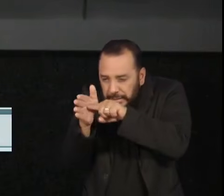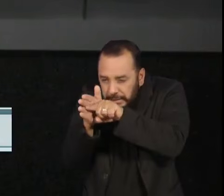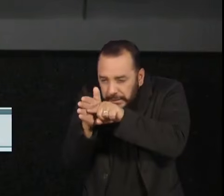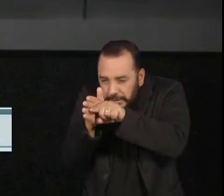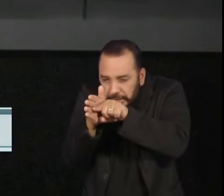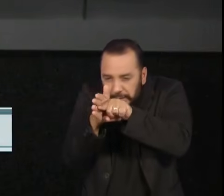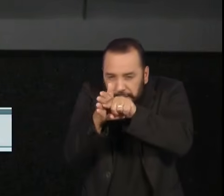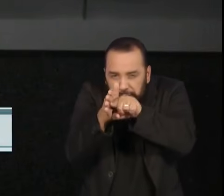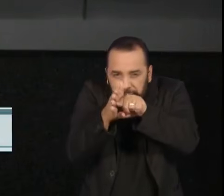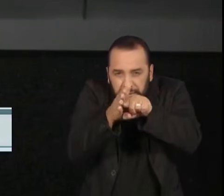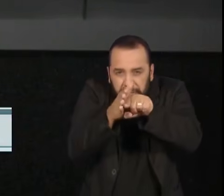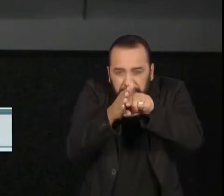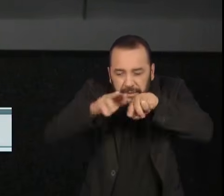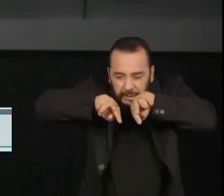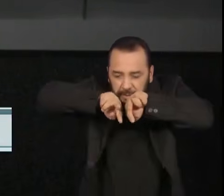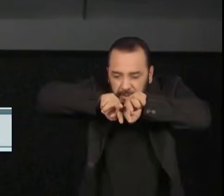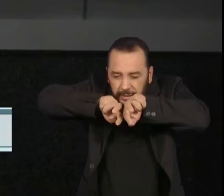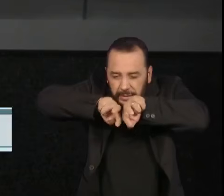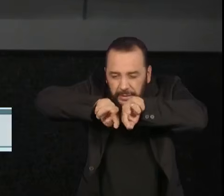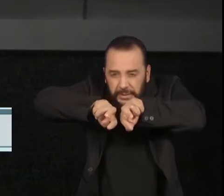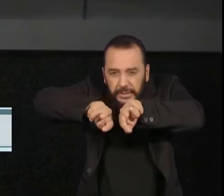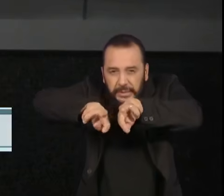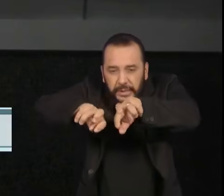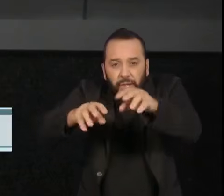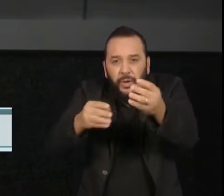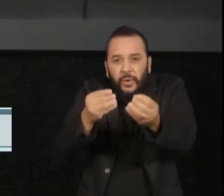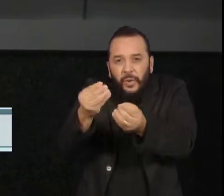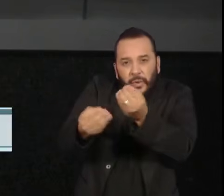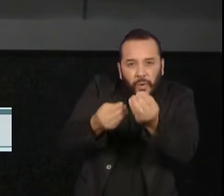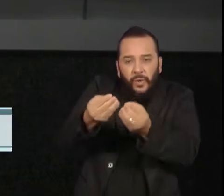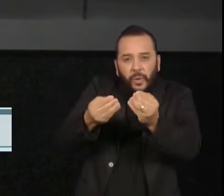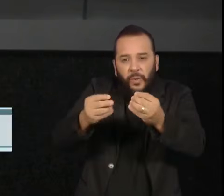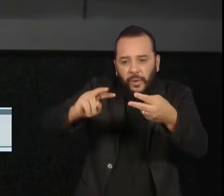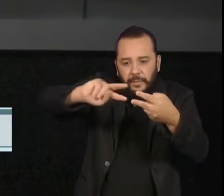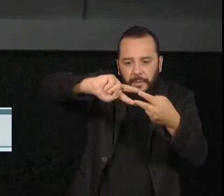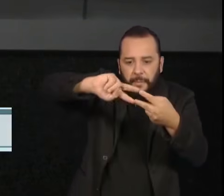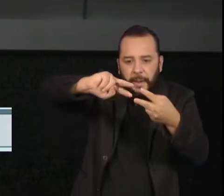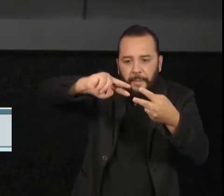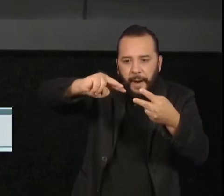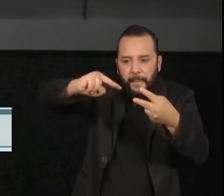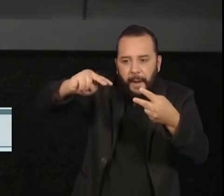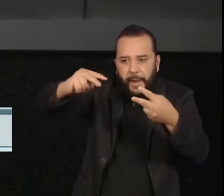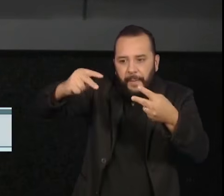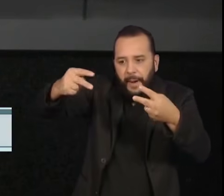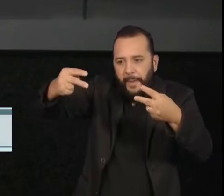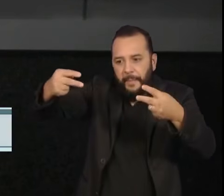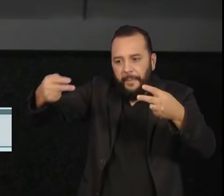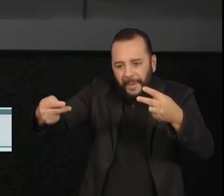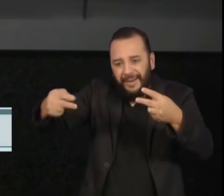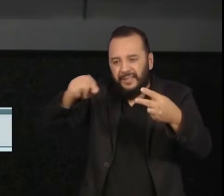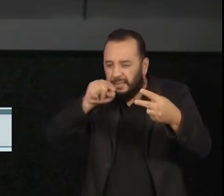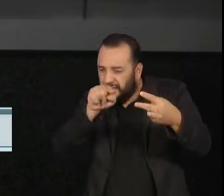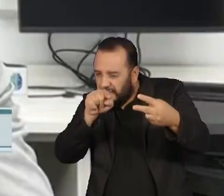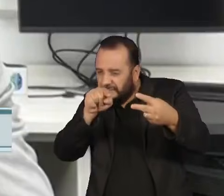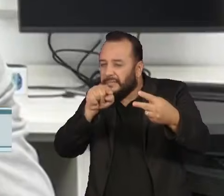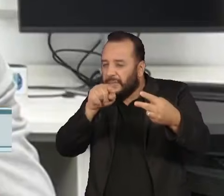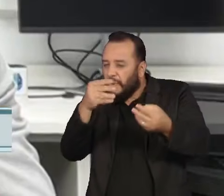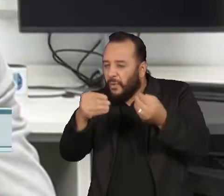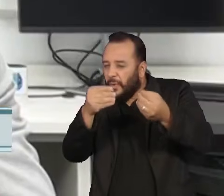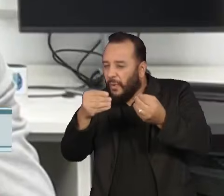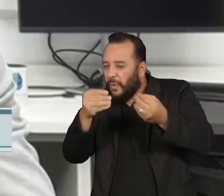estudos genéticos que olham como a variabilidade do nosso DNA influencia em determinadas condições de